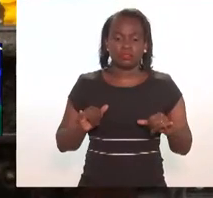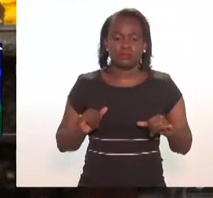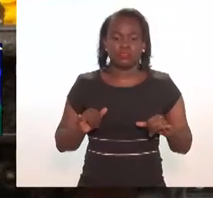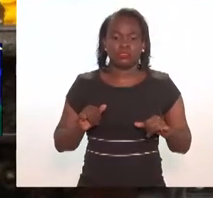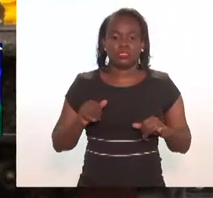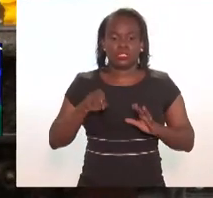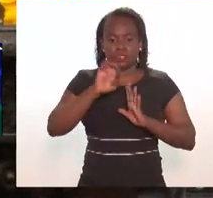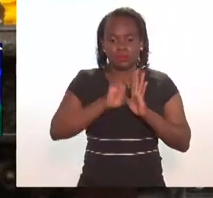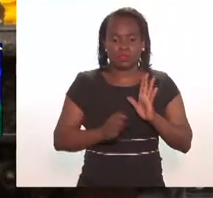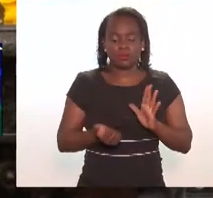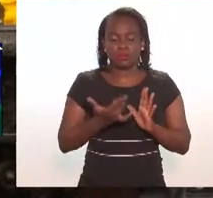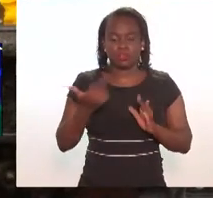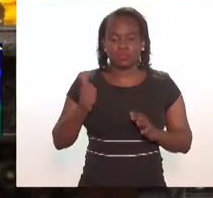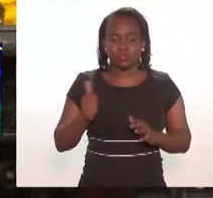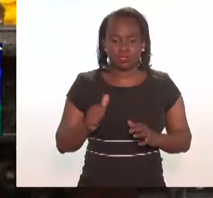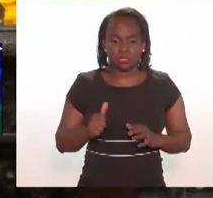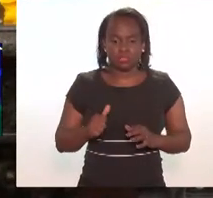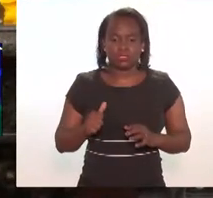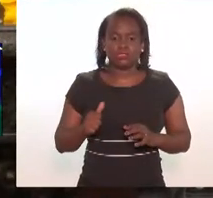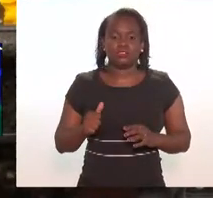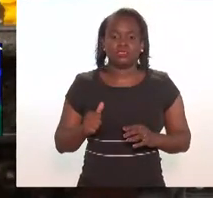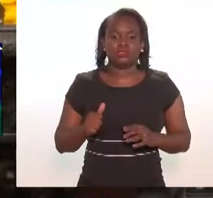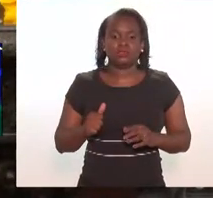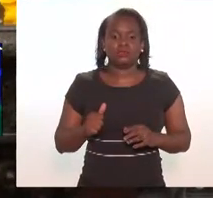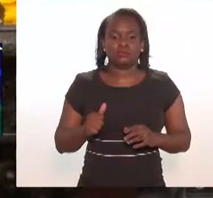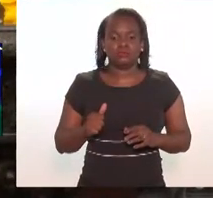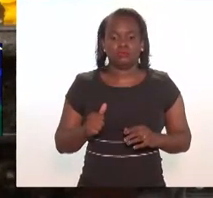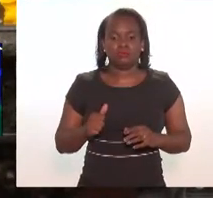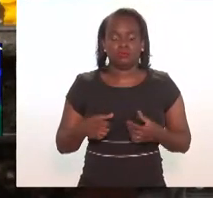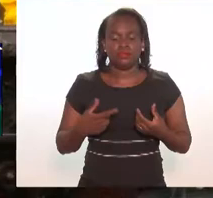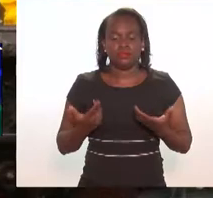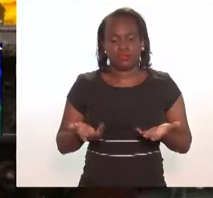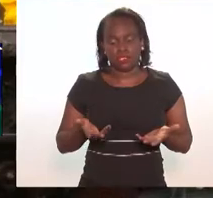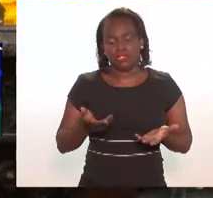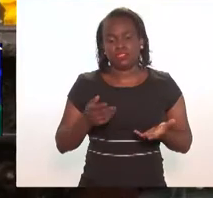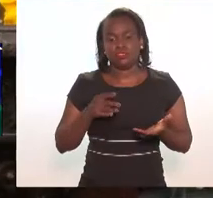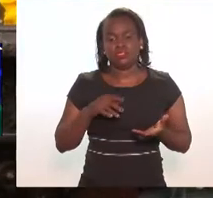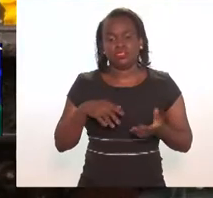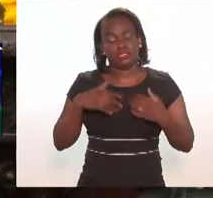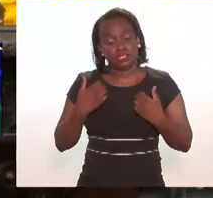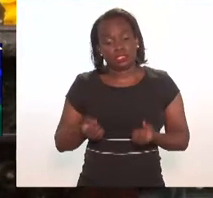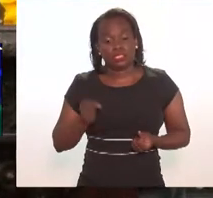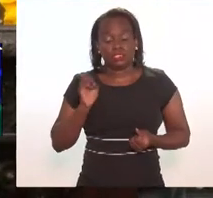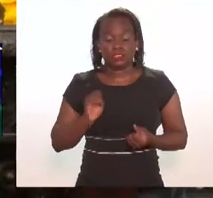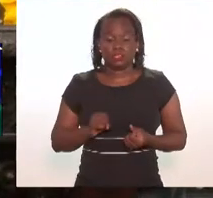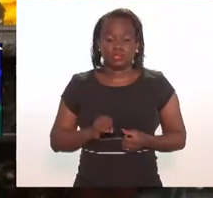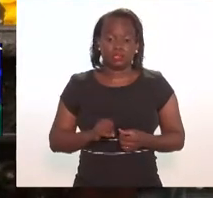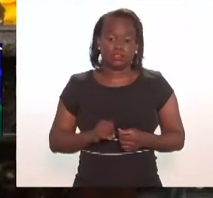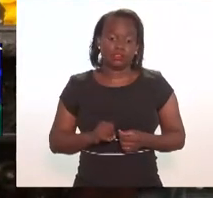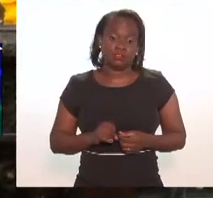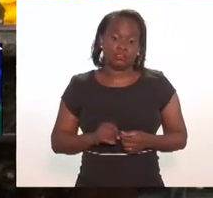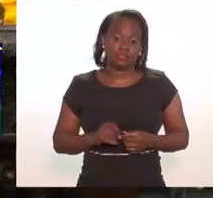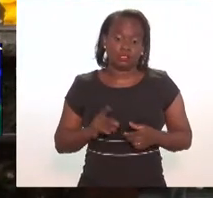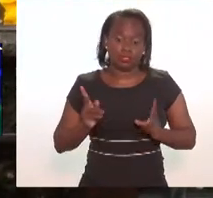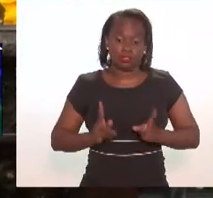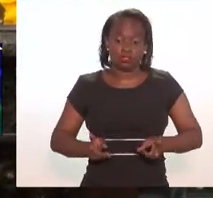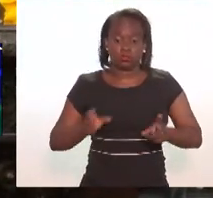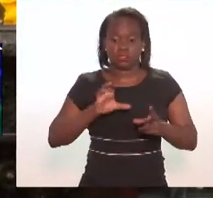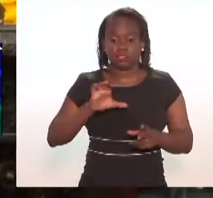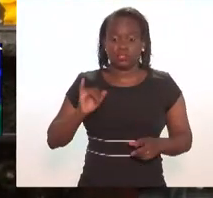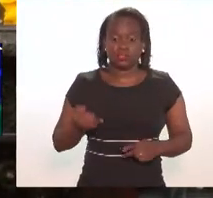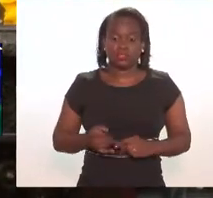11 emendas e vão valer se der o seguimento na